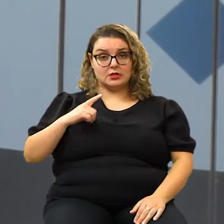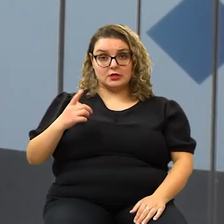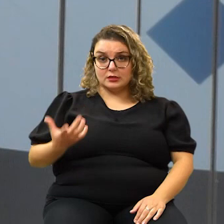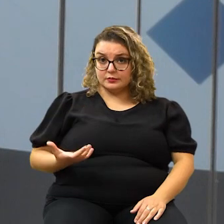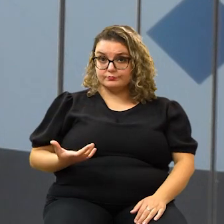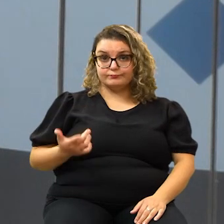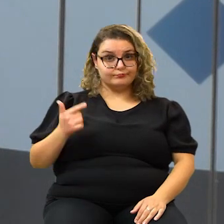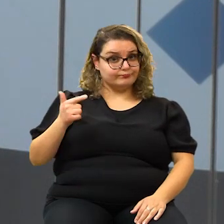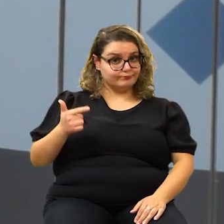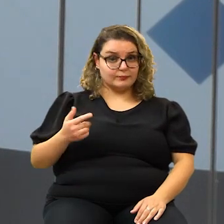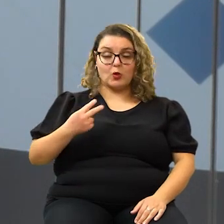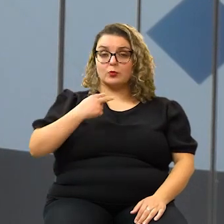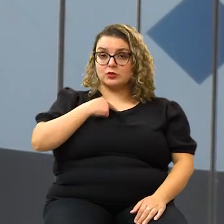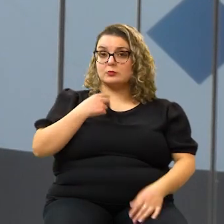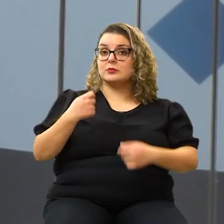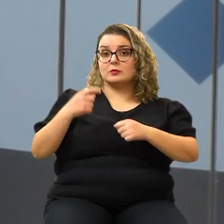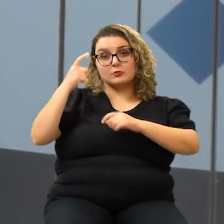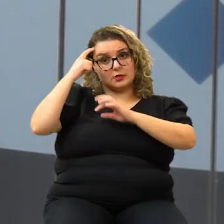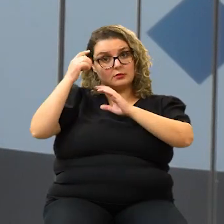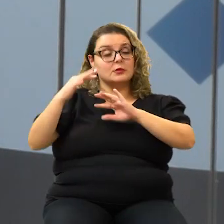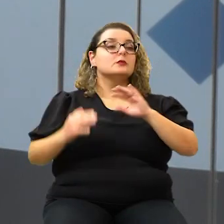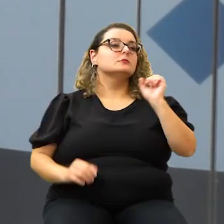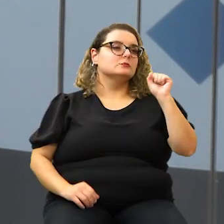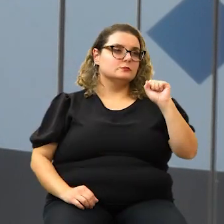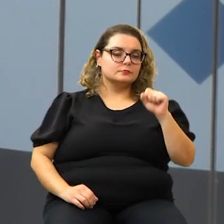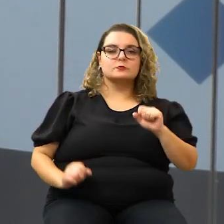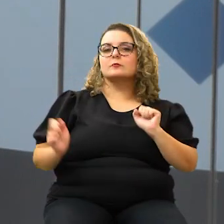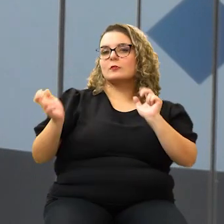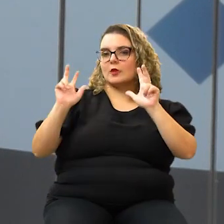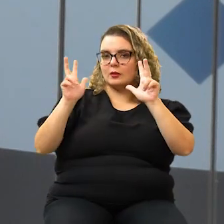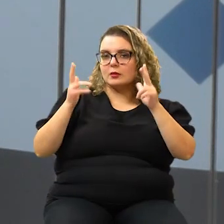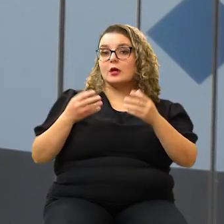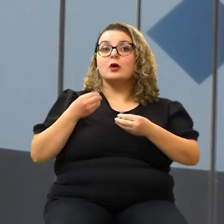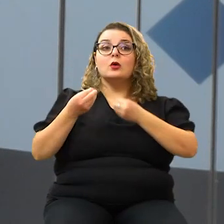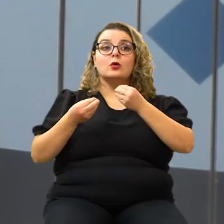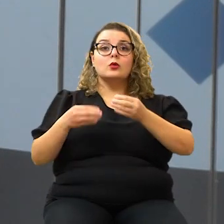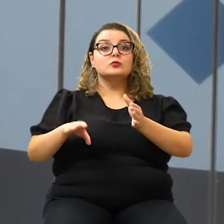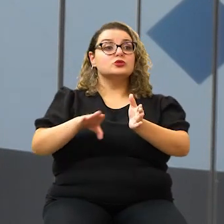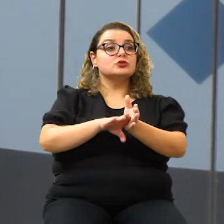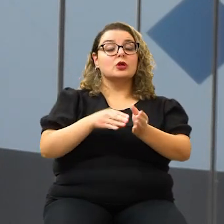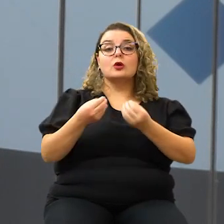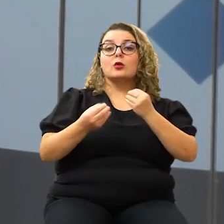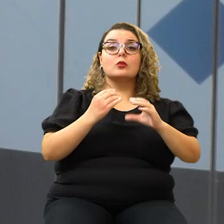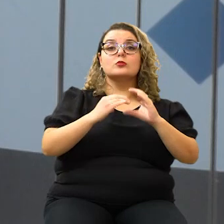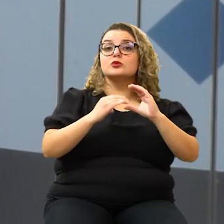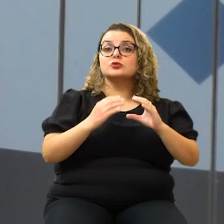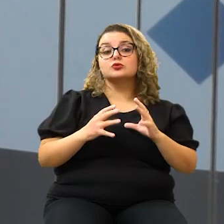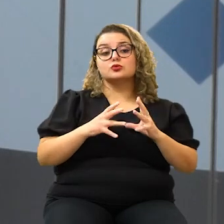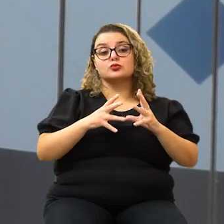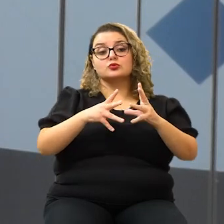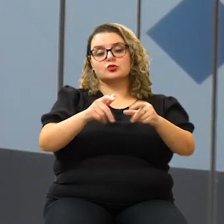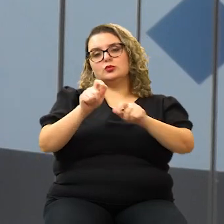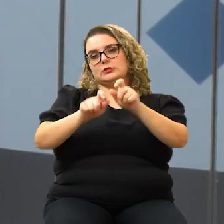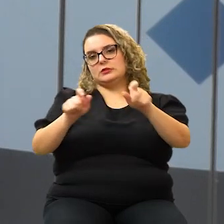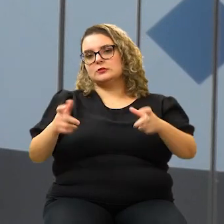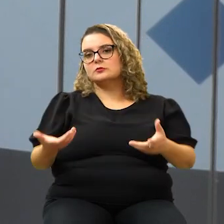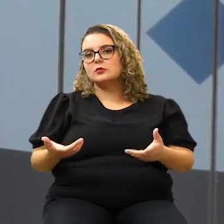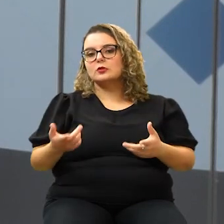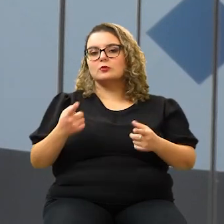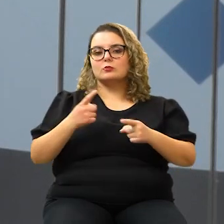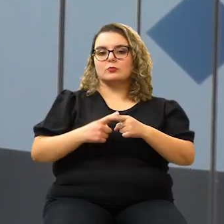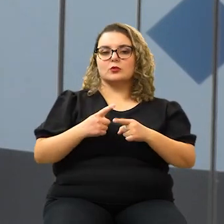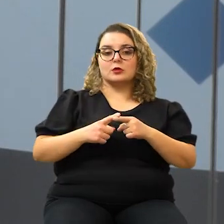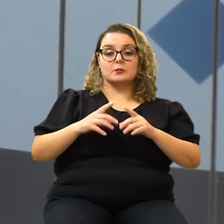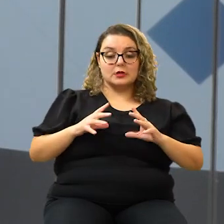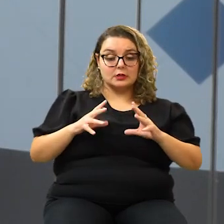precisa pensar sobre isso, sobre os alertas, como chegar, como nos comunicar com todas as pessoas, para que